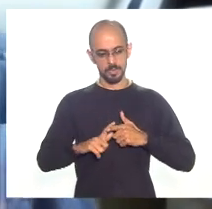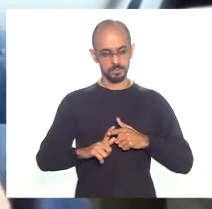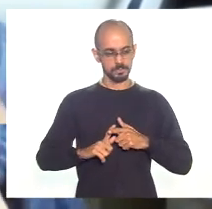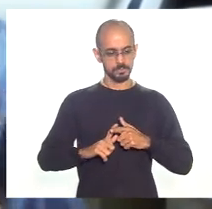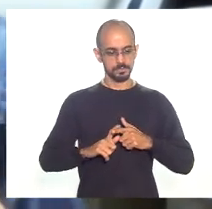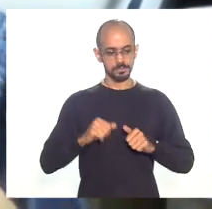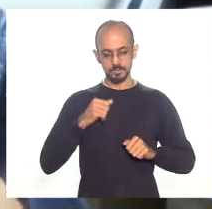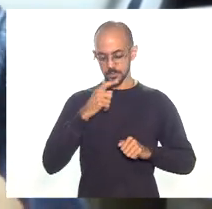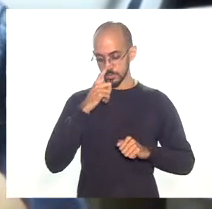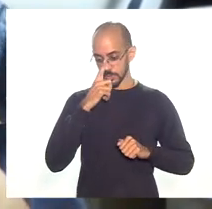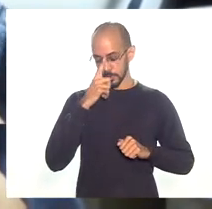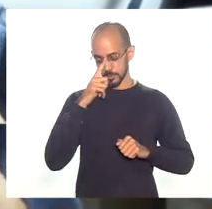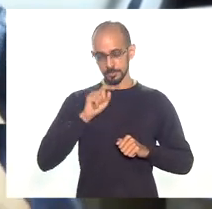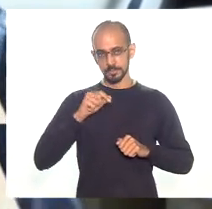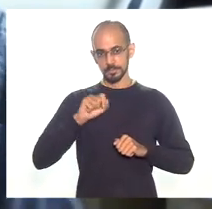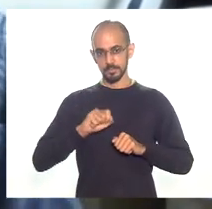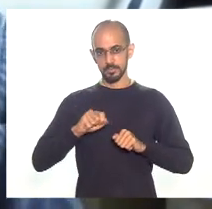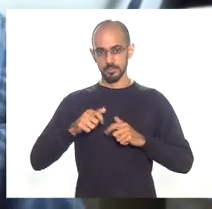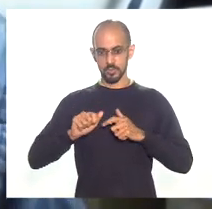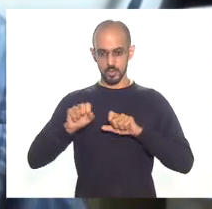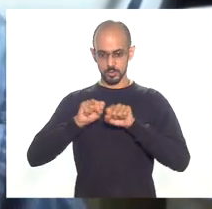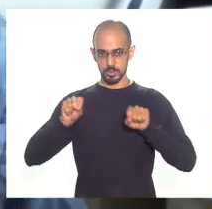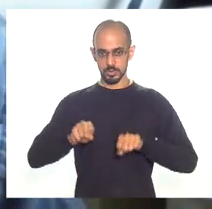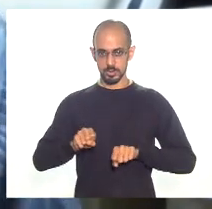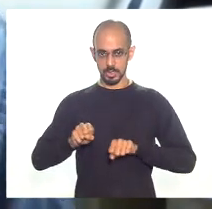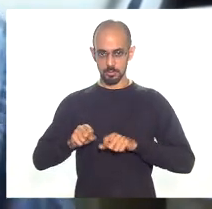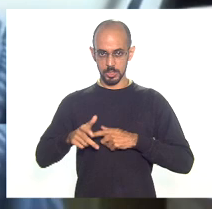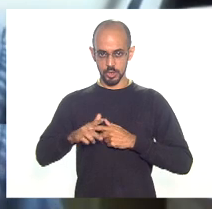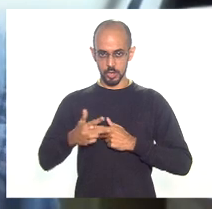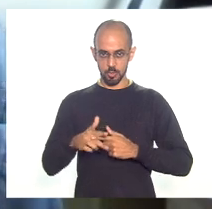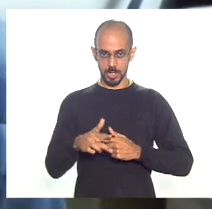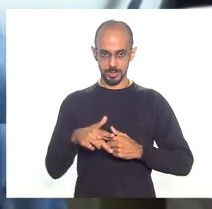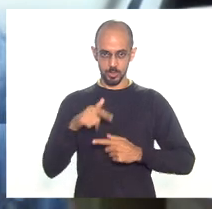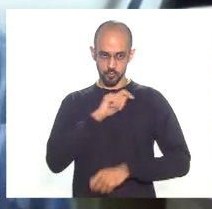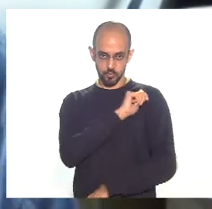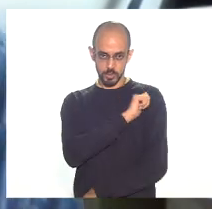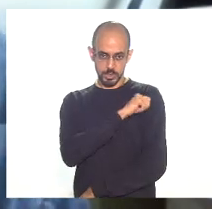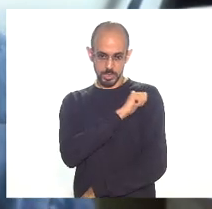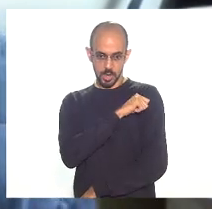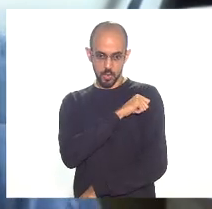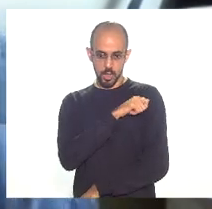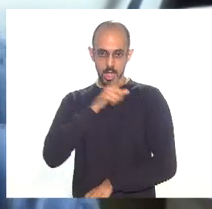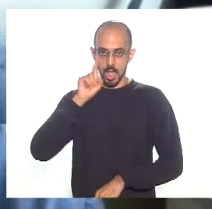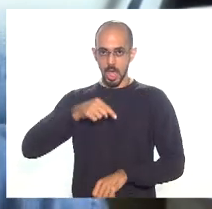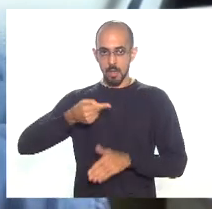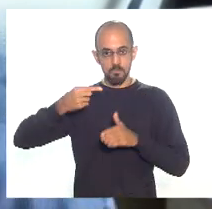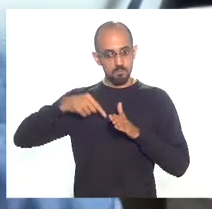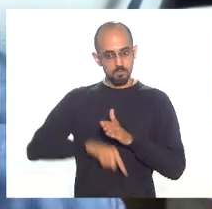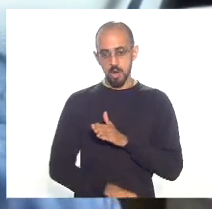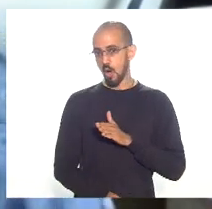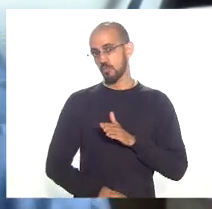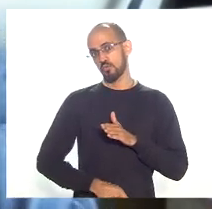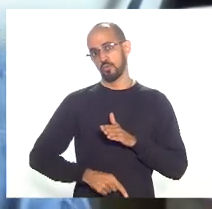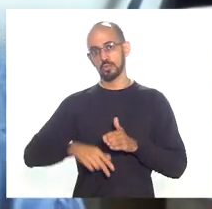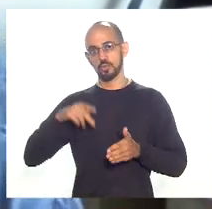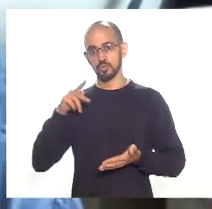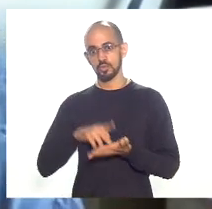o regime de recuperação fiscal ele é profundamente